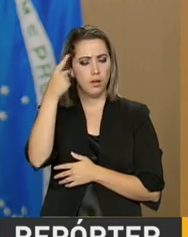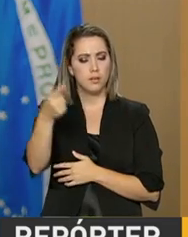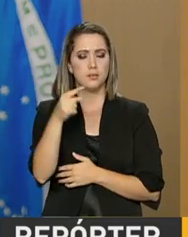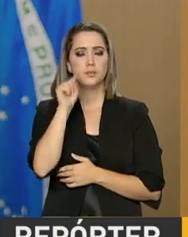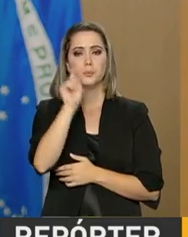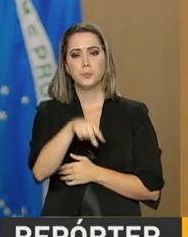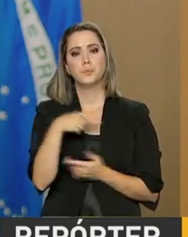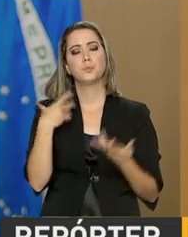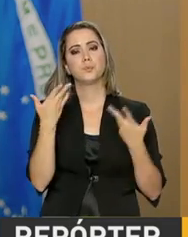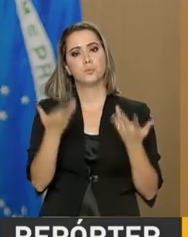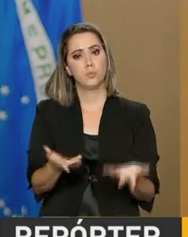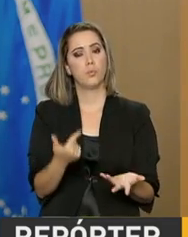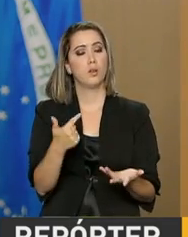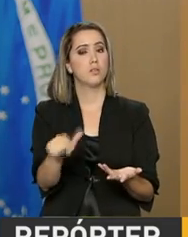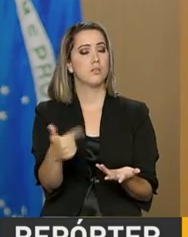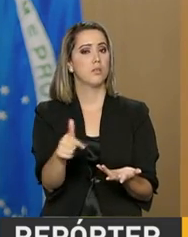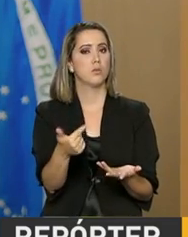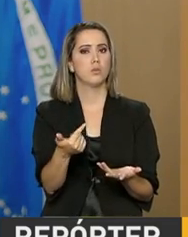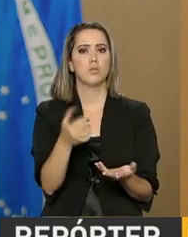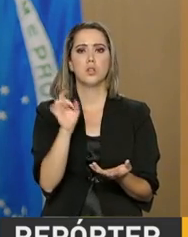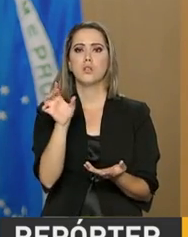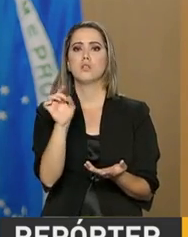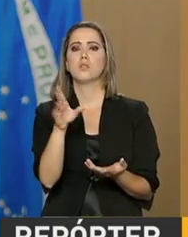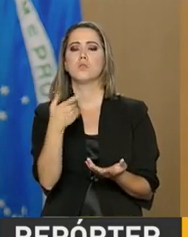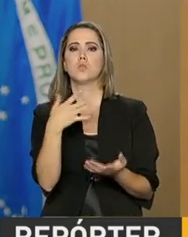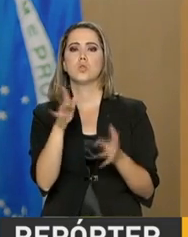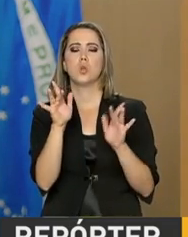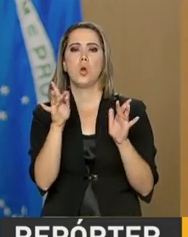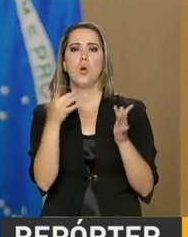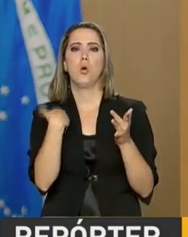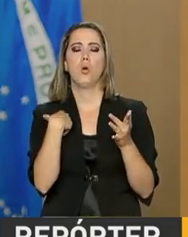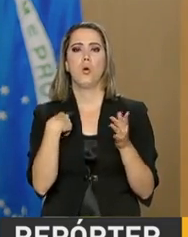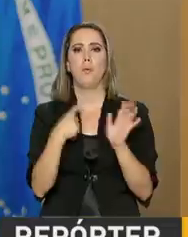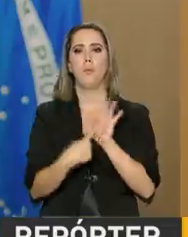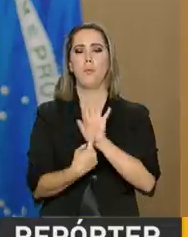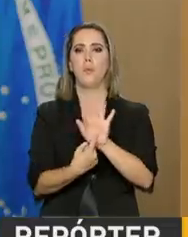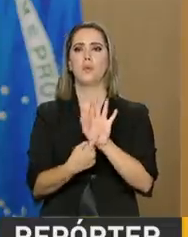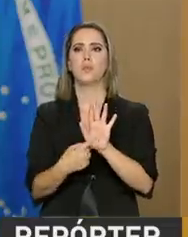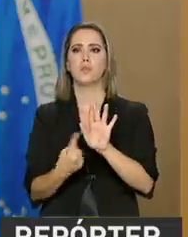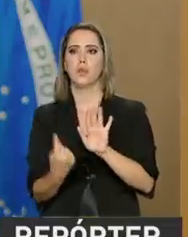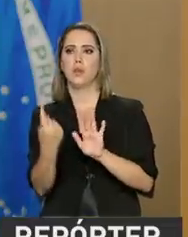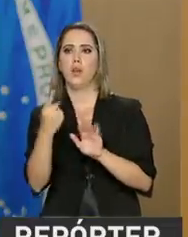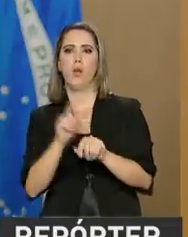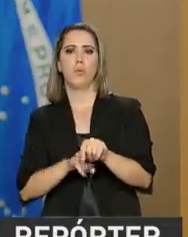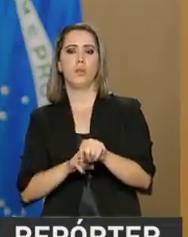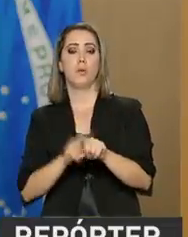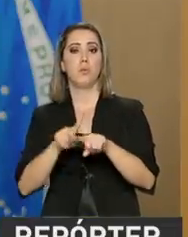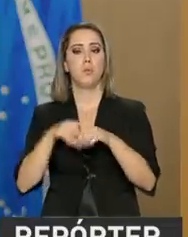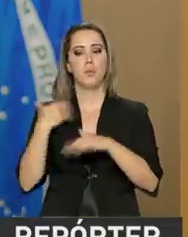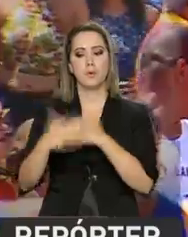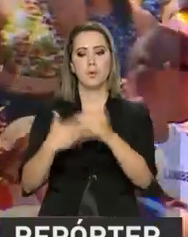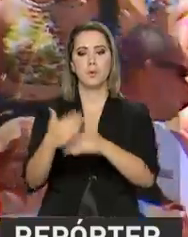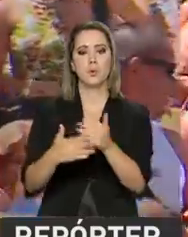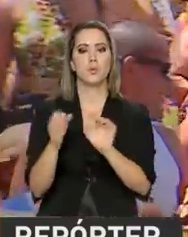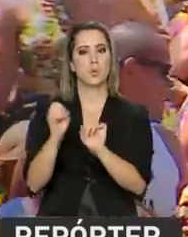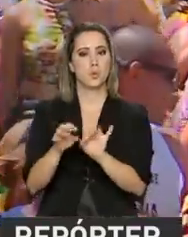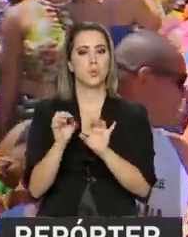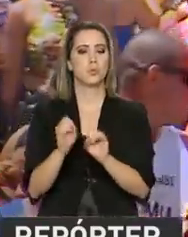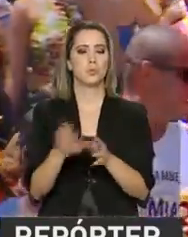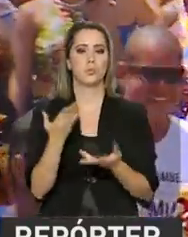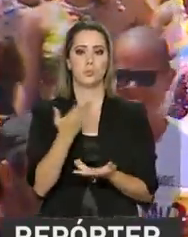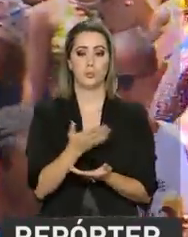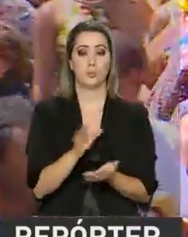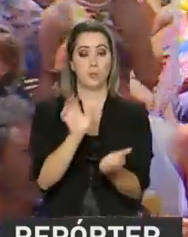né, de você não ter apenas expressões em determinados momentos, mas que isso seja permanente. Pernambuco